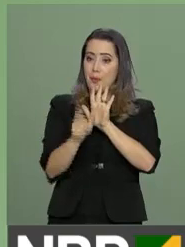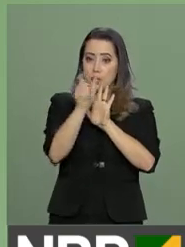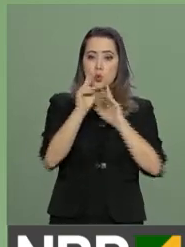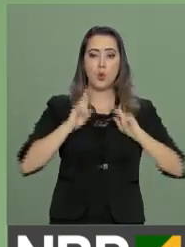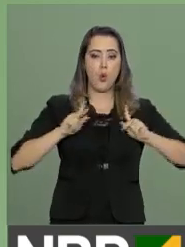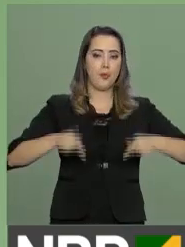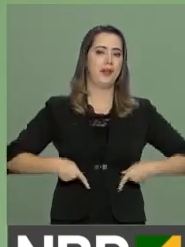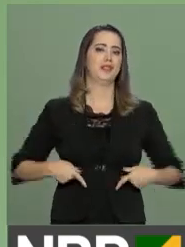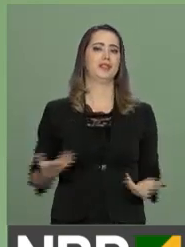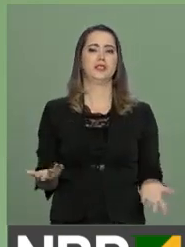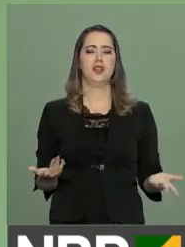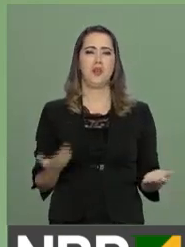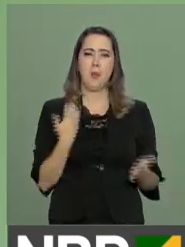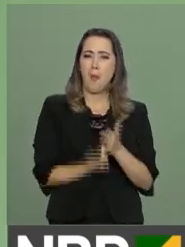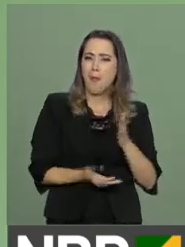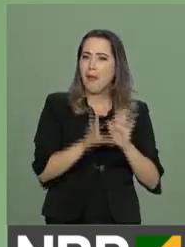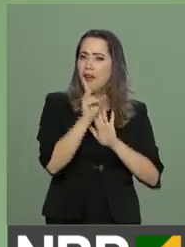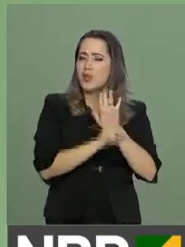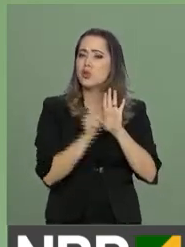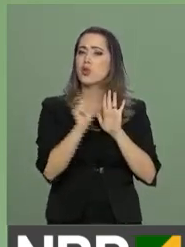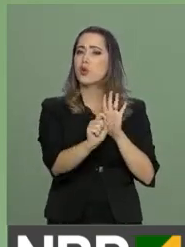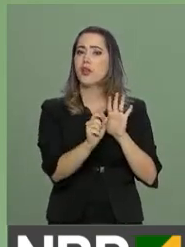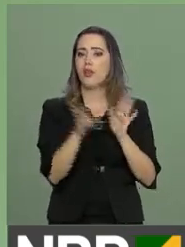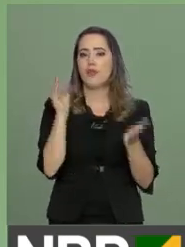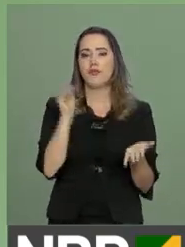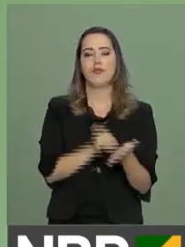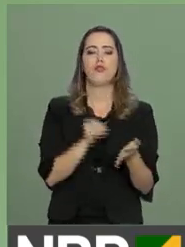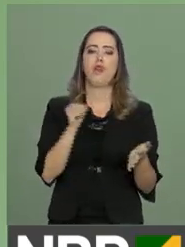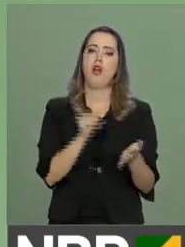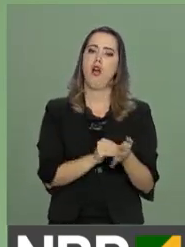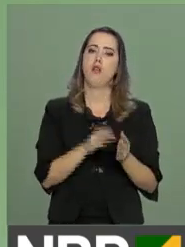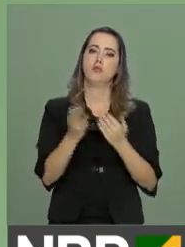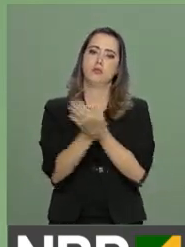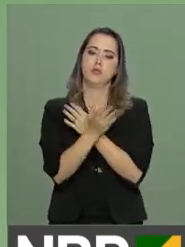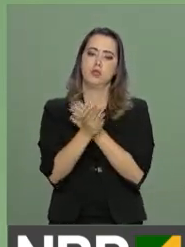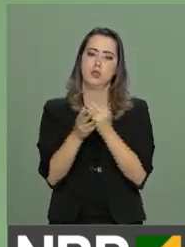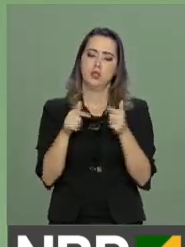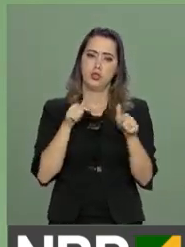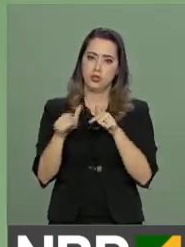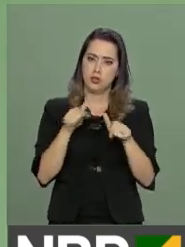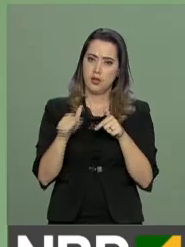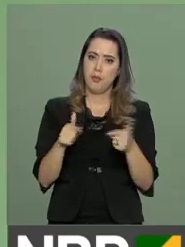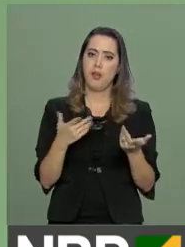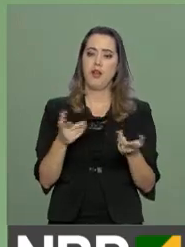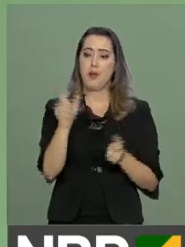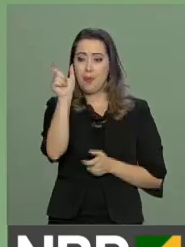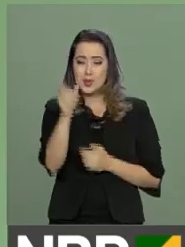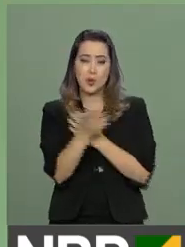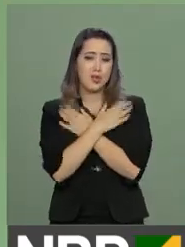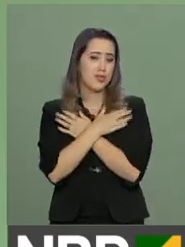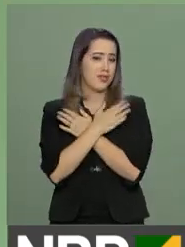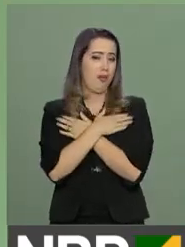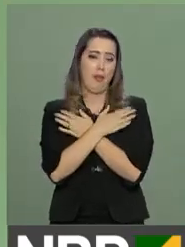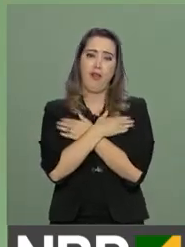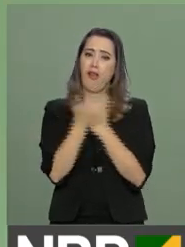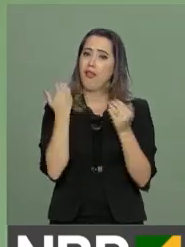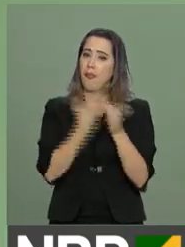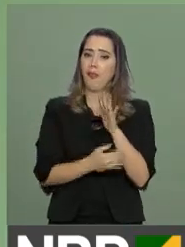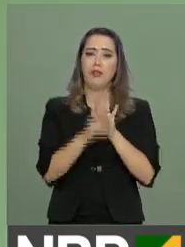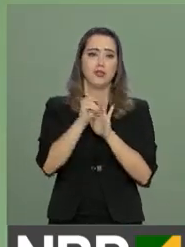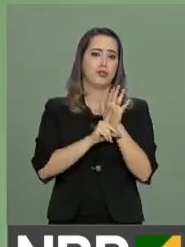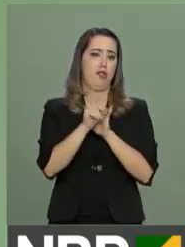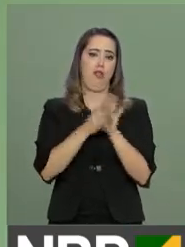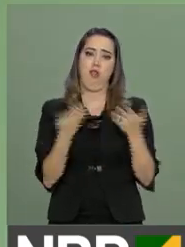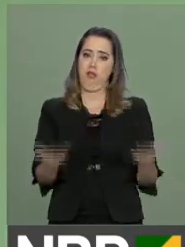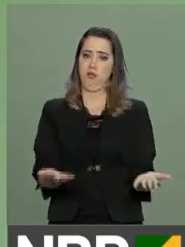mais indigna do que alguém que está desempregado. Eu conheço até o episódio